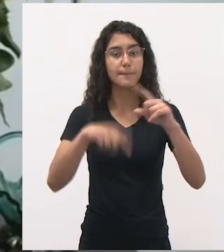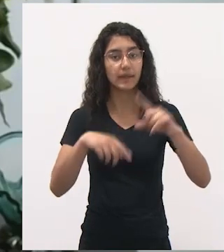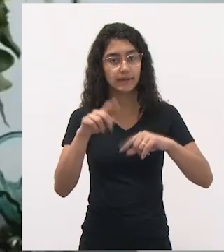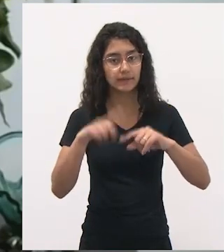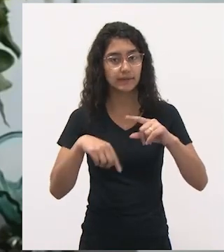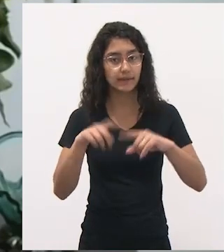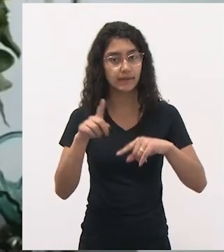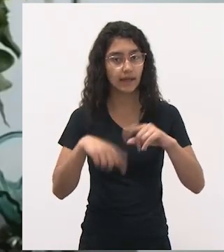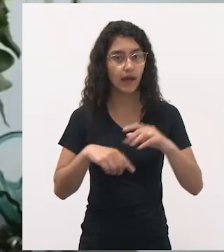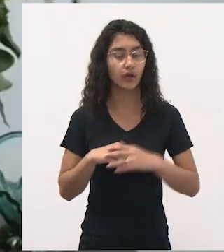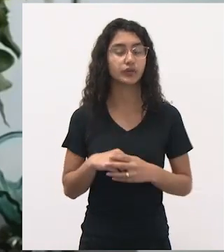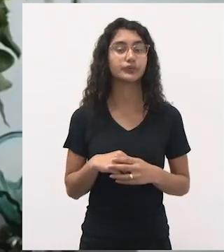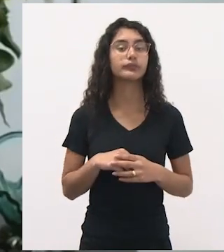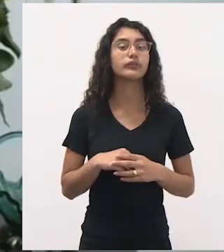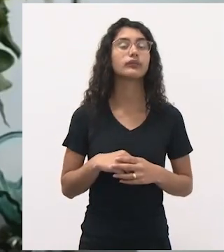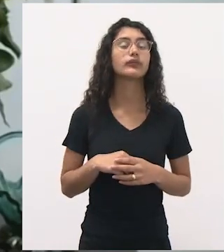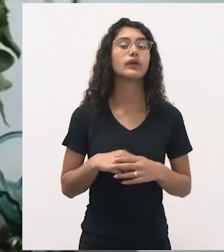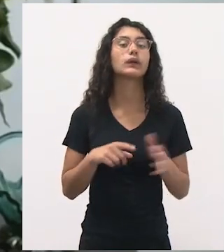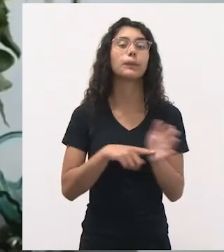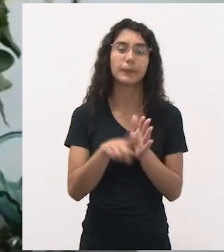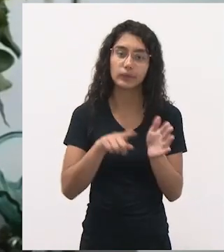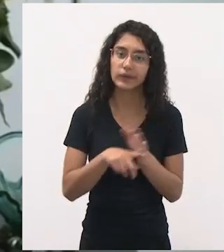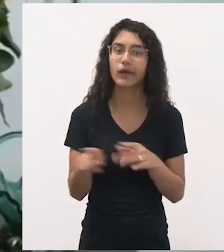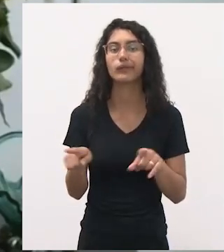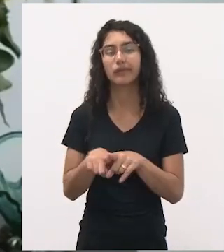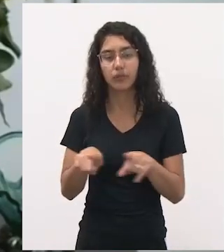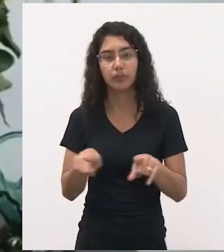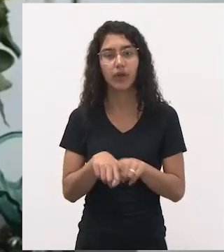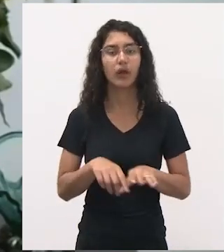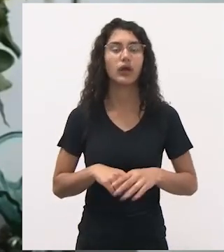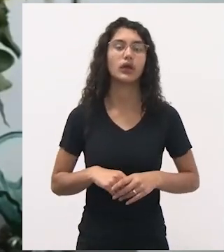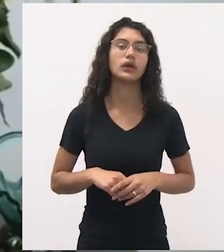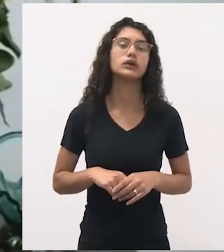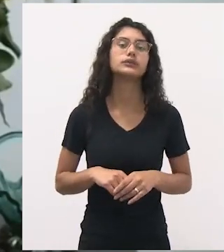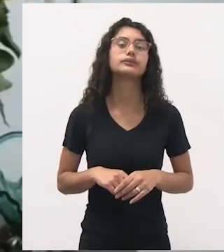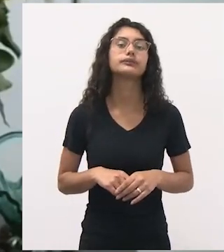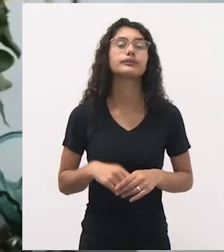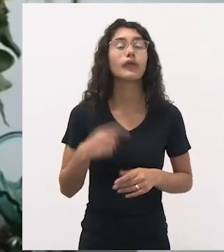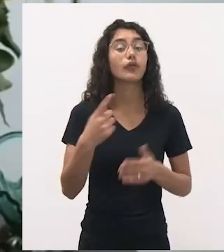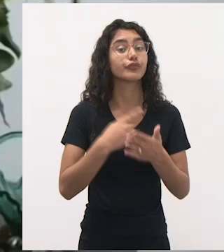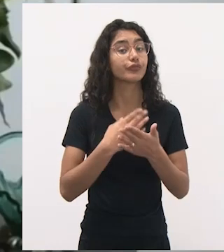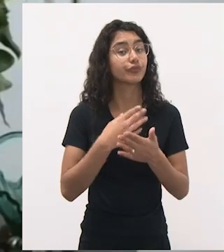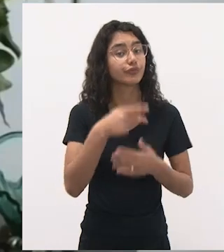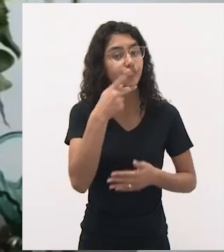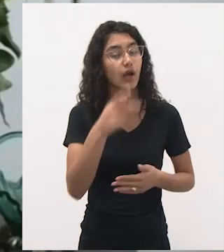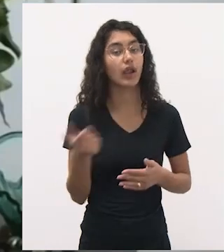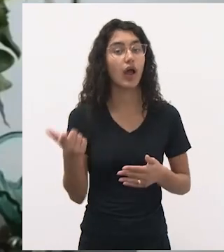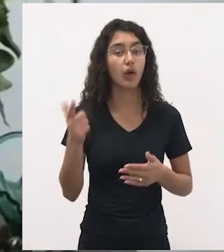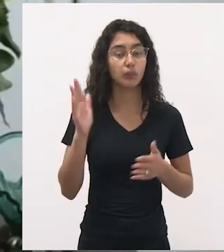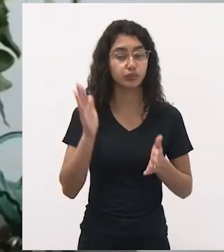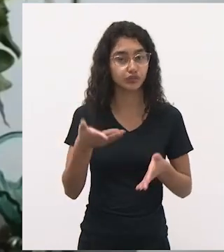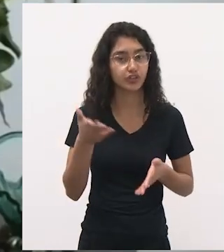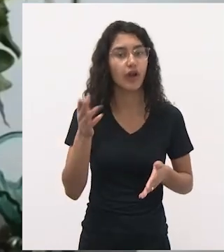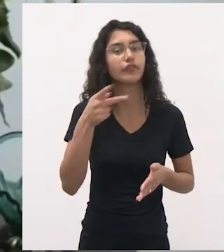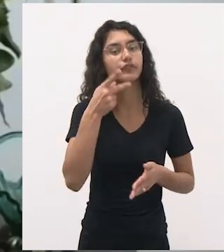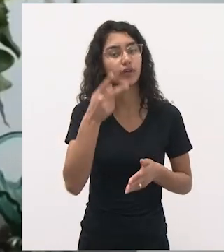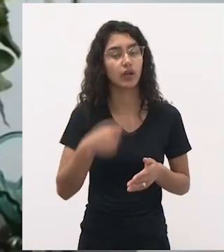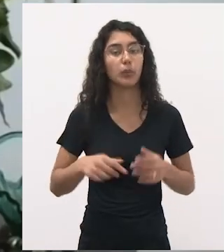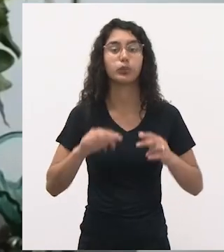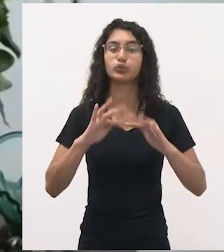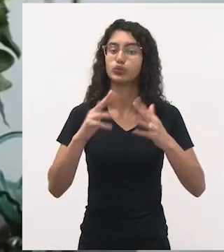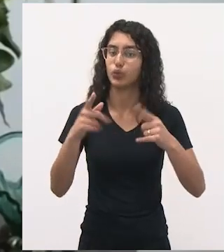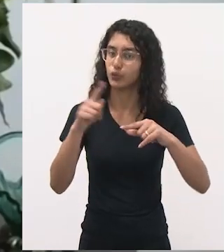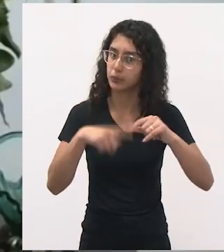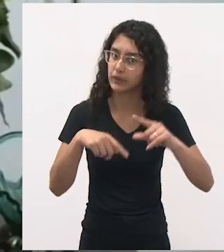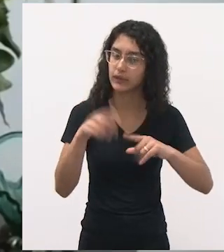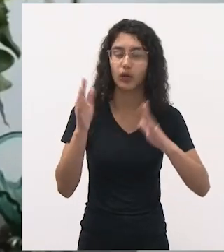inclusive, Tati, eles estão perguntando sobre isso, né? Eu quero retomar, como nós falamos no início, todo este material que nós estamos trabalhando